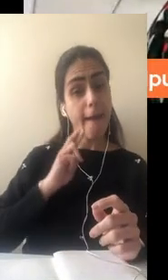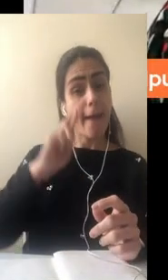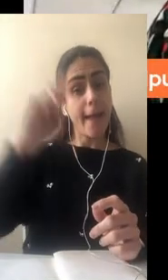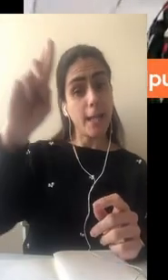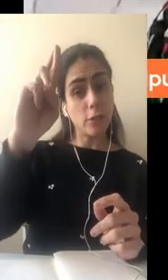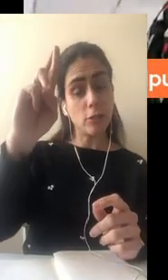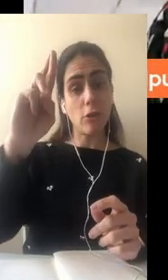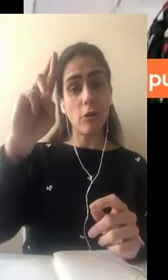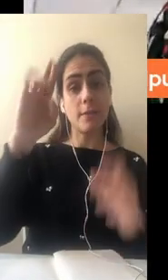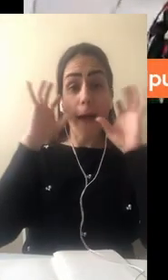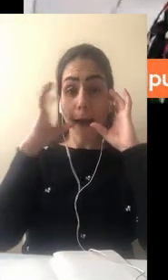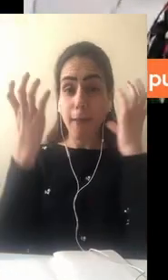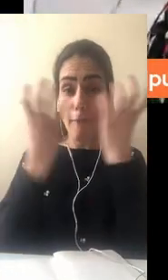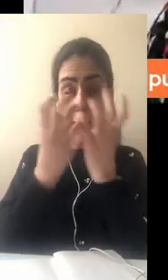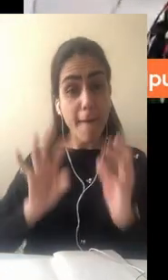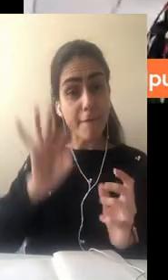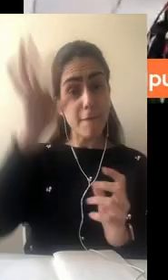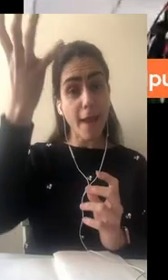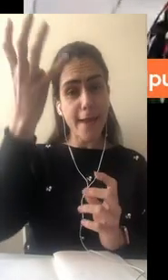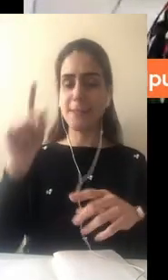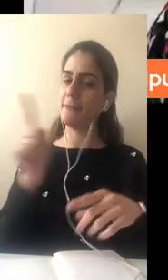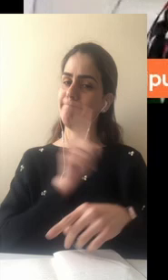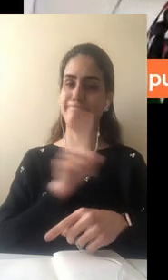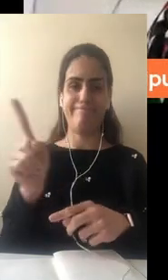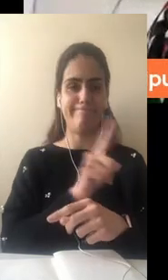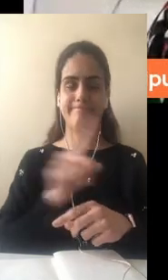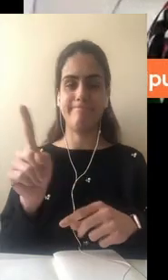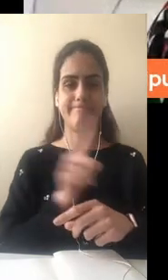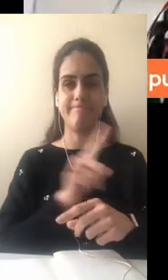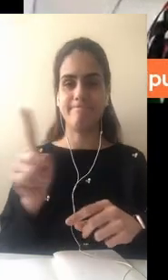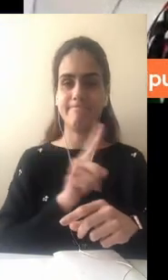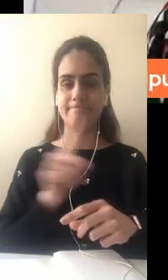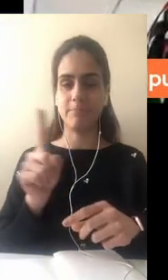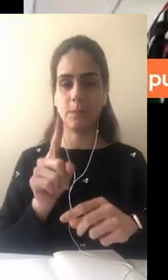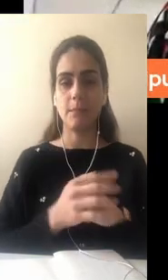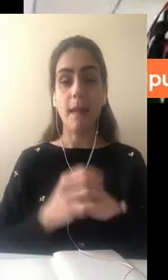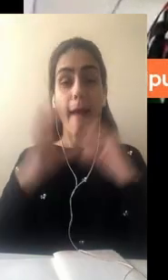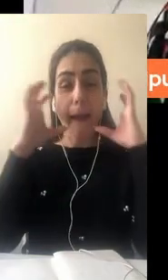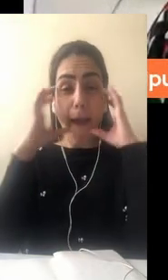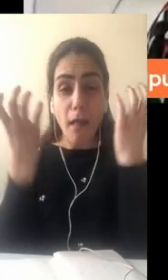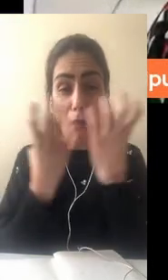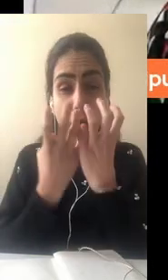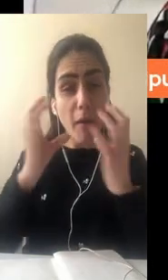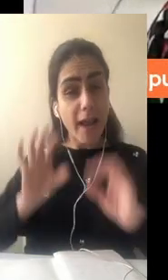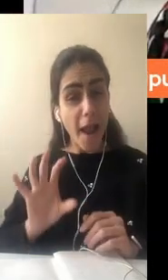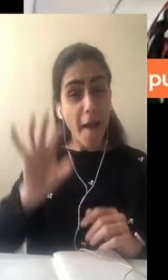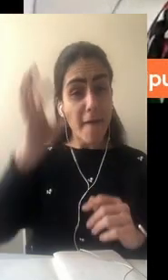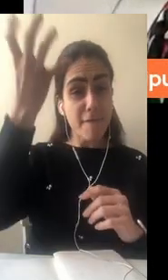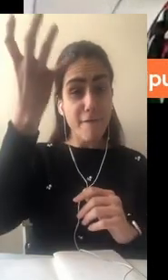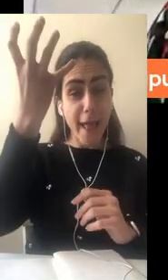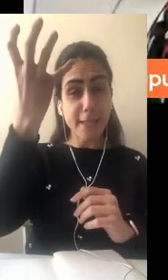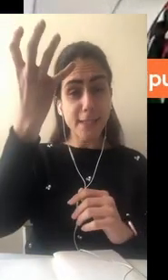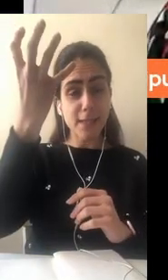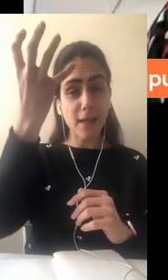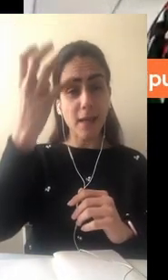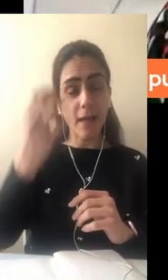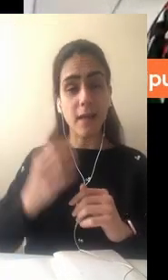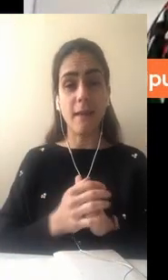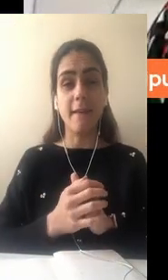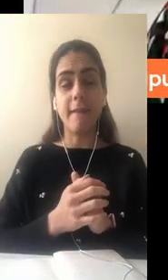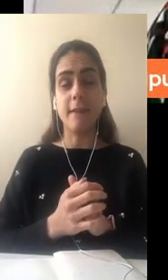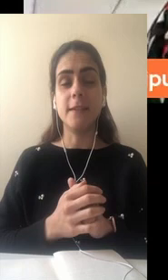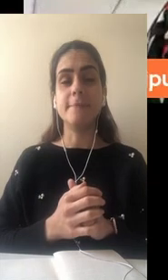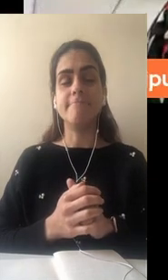festividades religiosas. Ela está fora da nossa fé, ela não é uma festa cristã. Ela não é uma